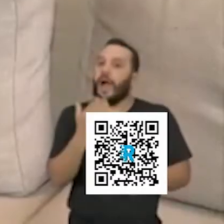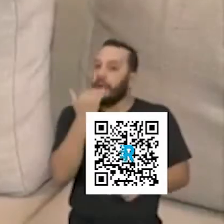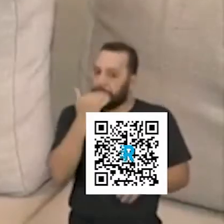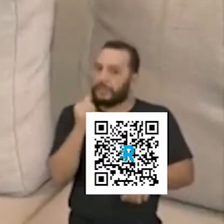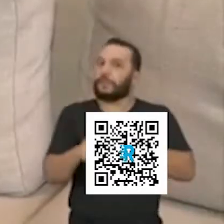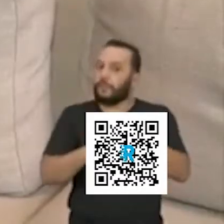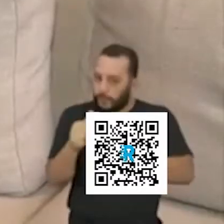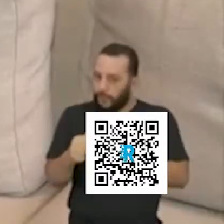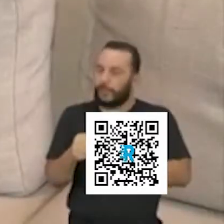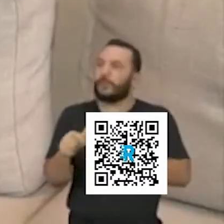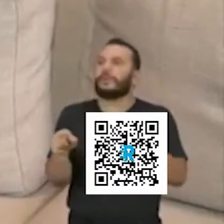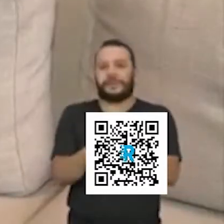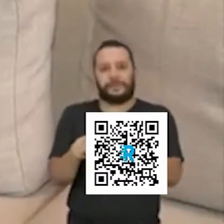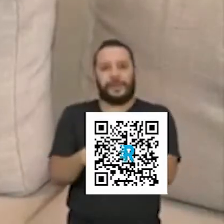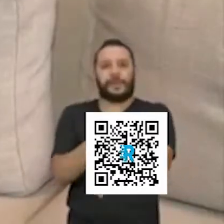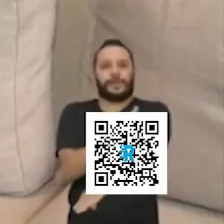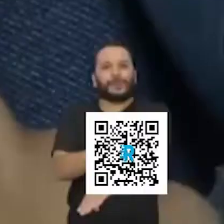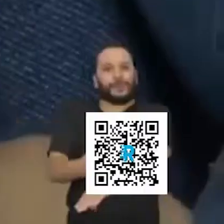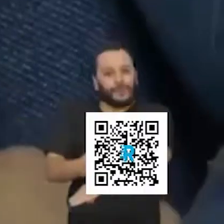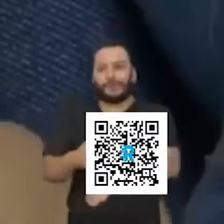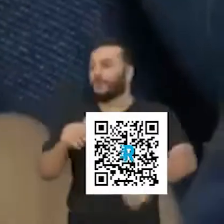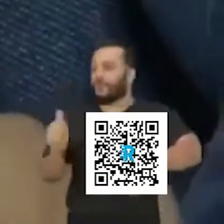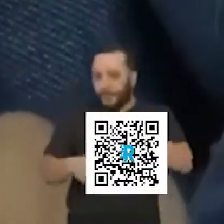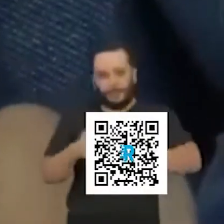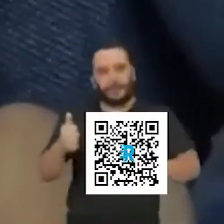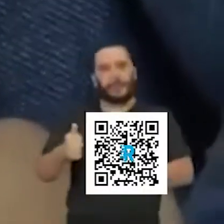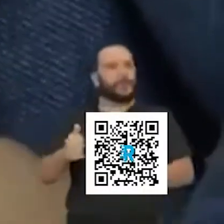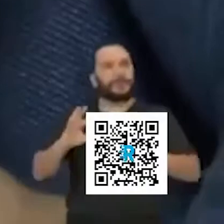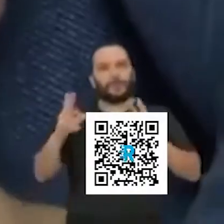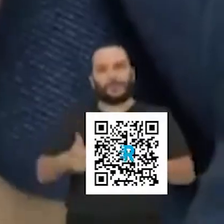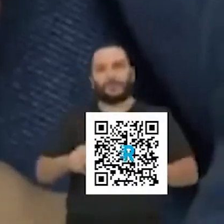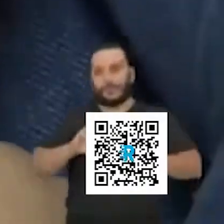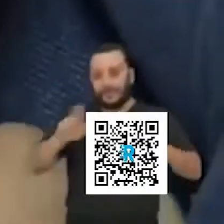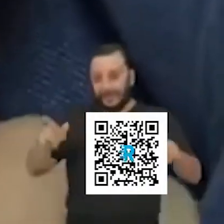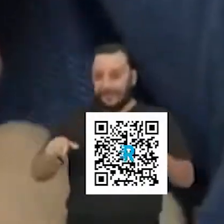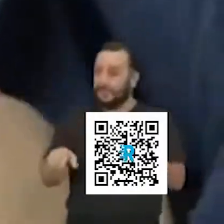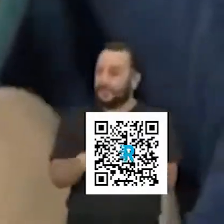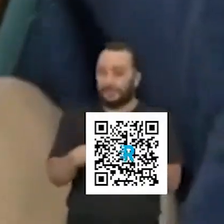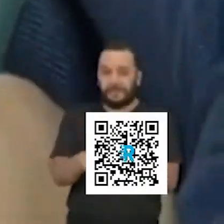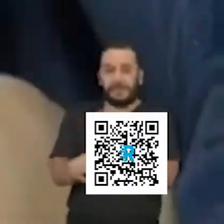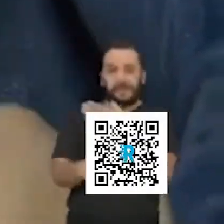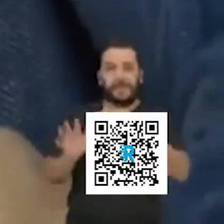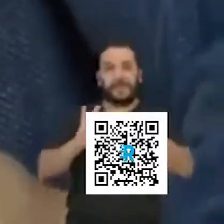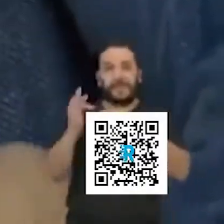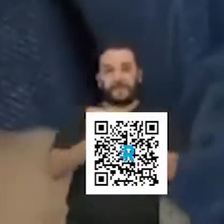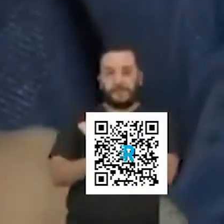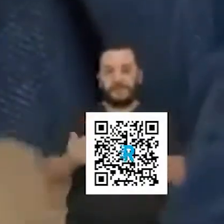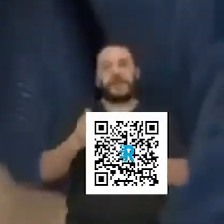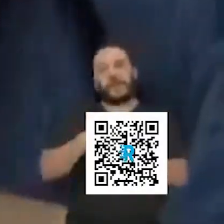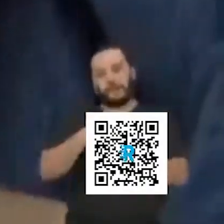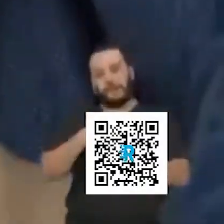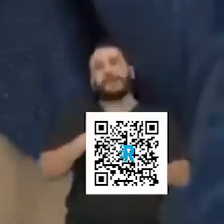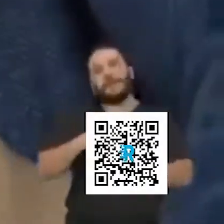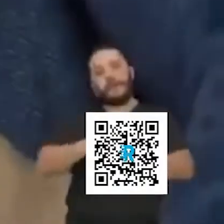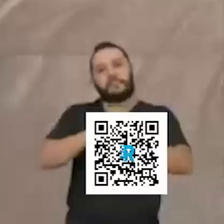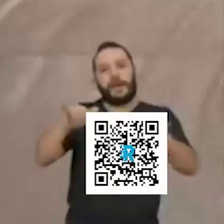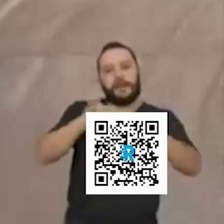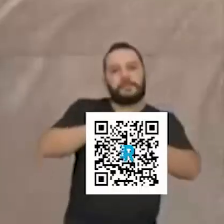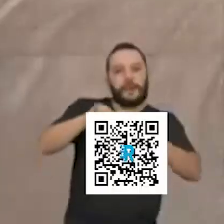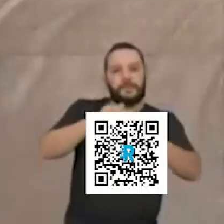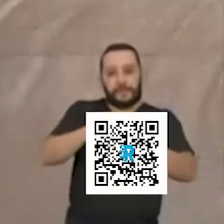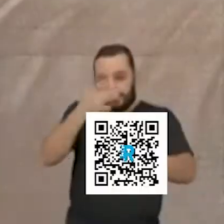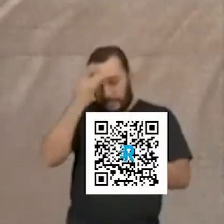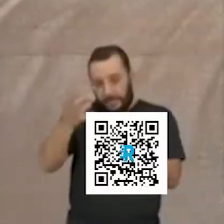Alimentação, hábitos, tudo está diferente. Nas redes sociais, divide as experiências com quem também quer mudar de vida. O